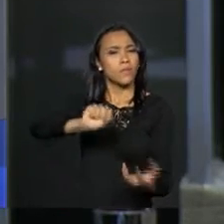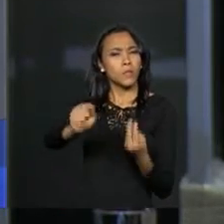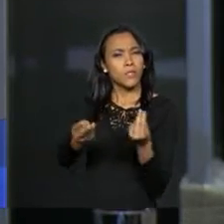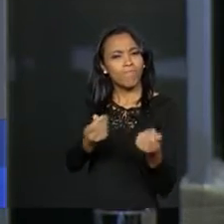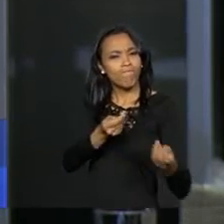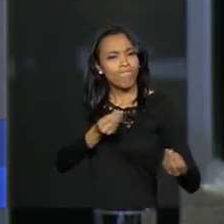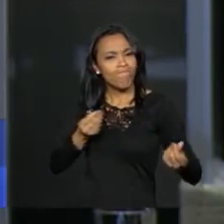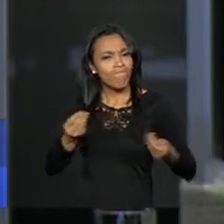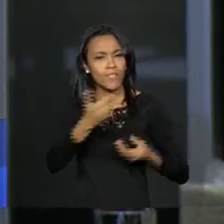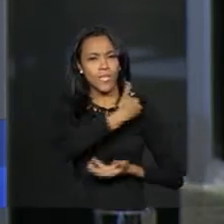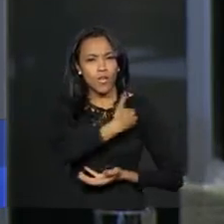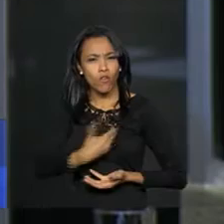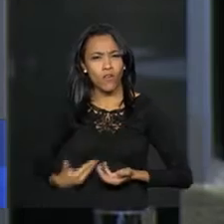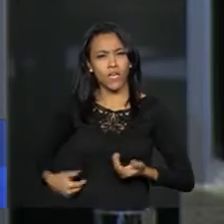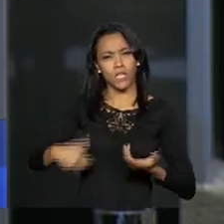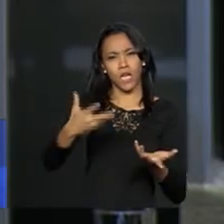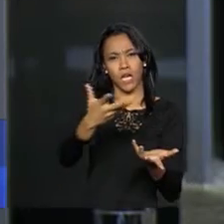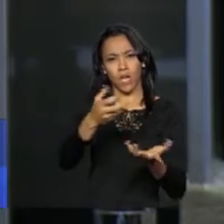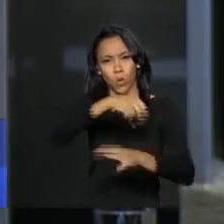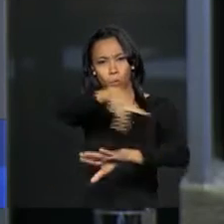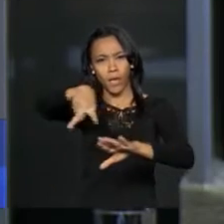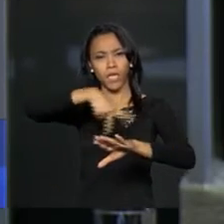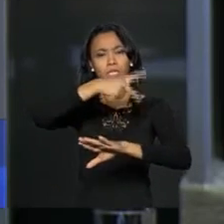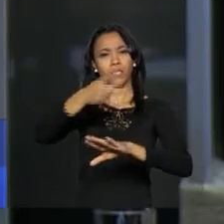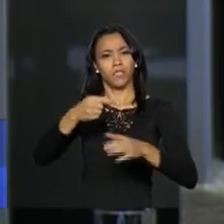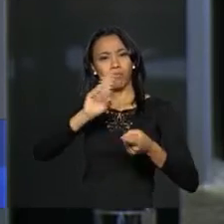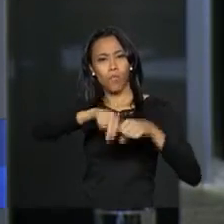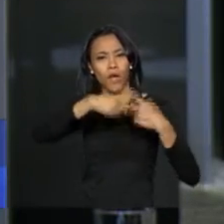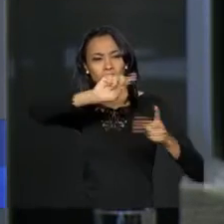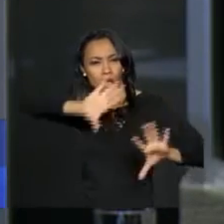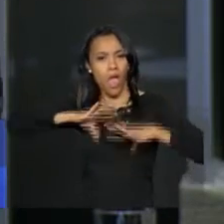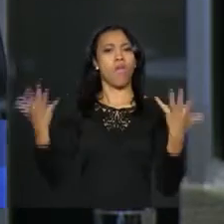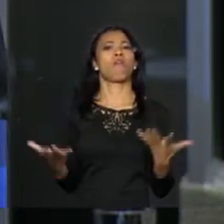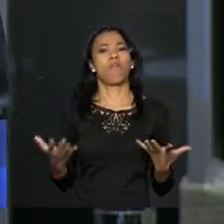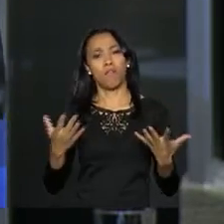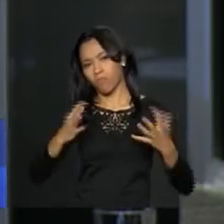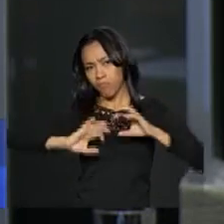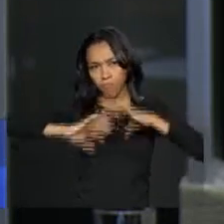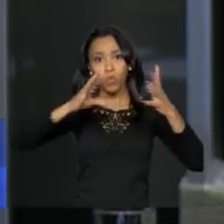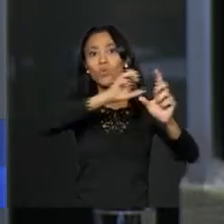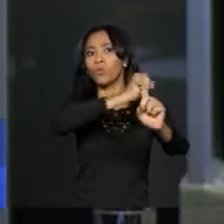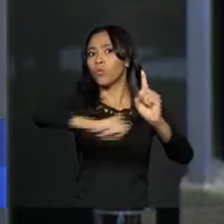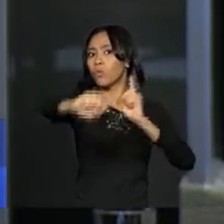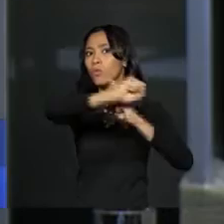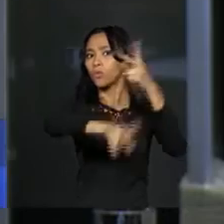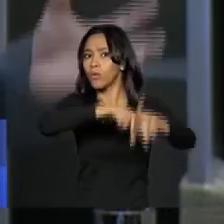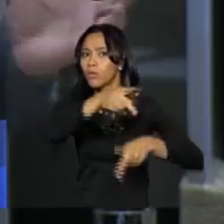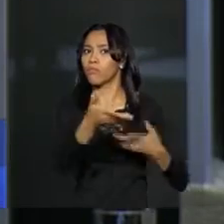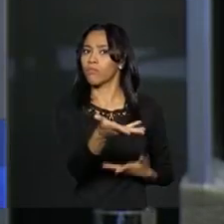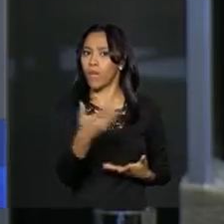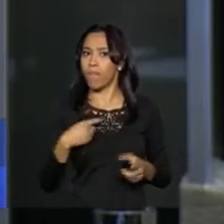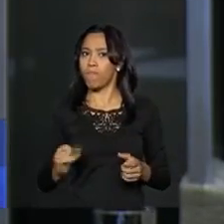de querer governar o país à revelia da soberania popular. Nós não podemos. Alguns deputados aqui